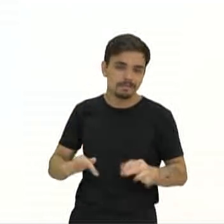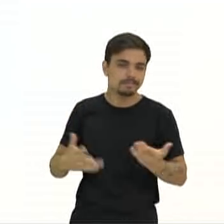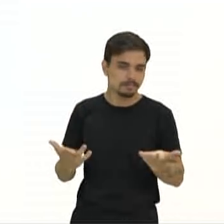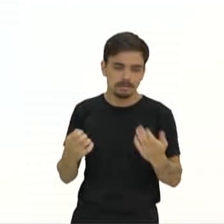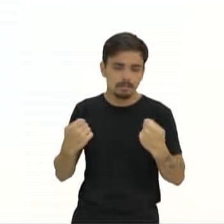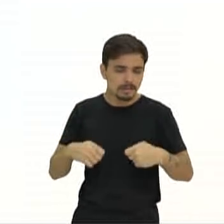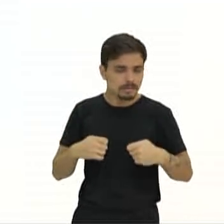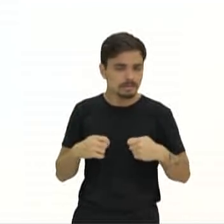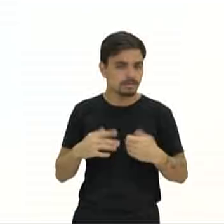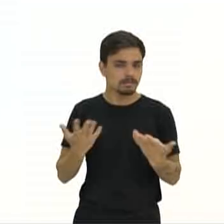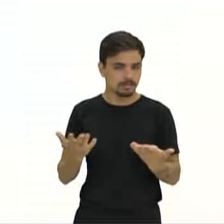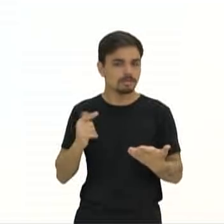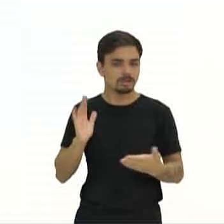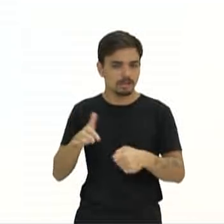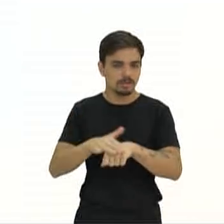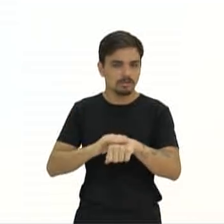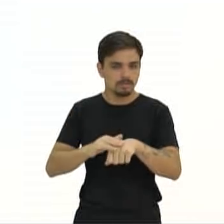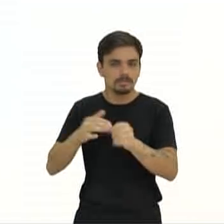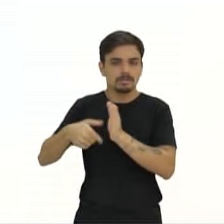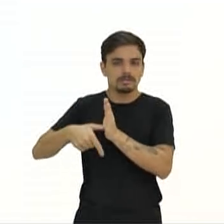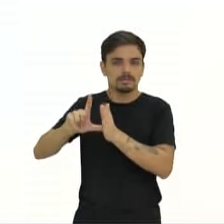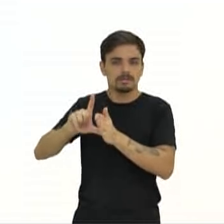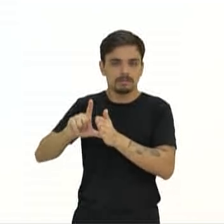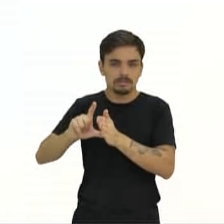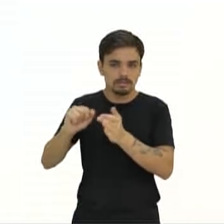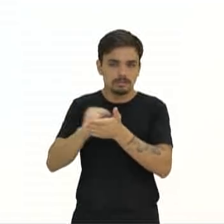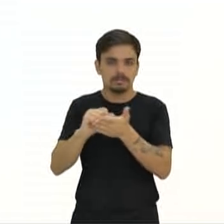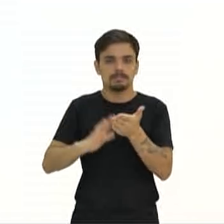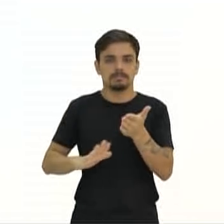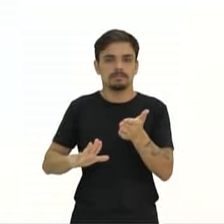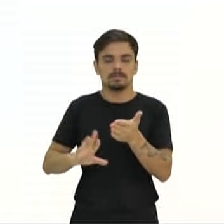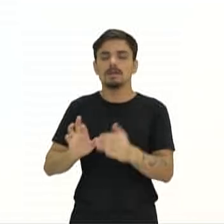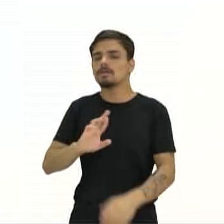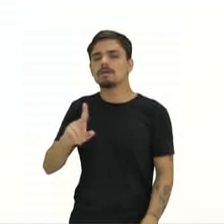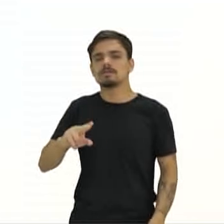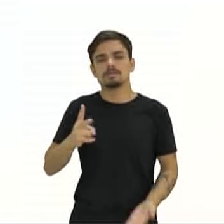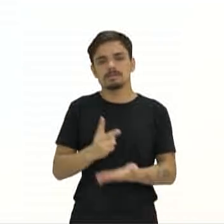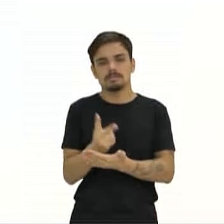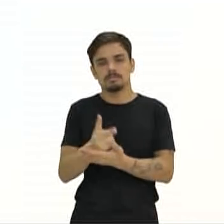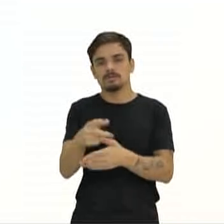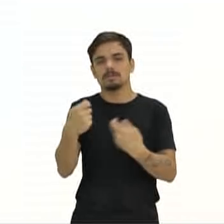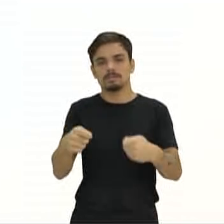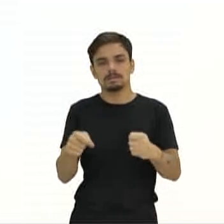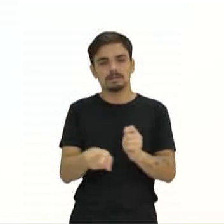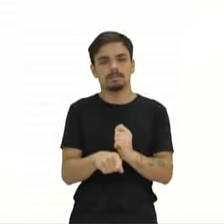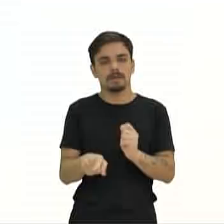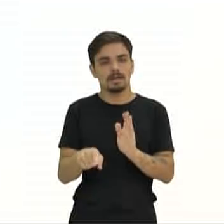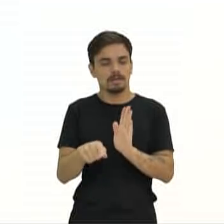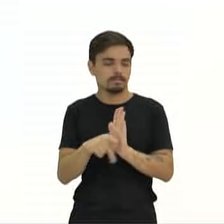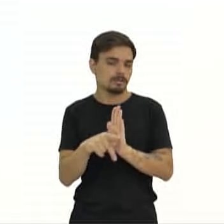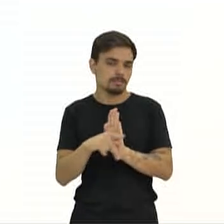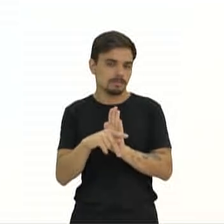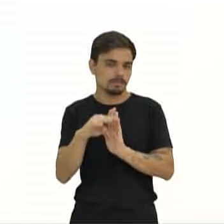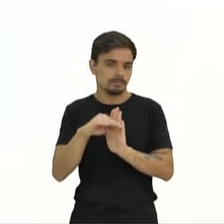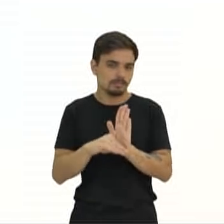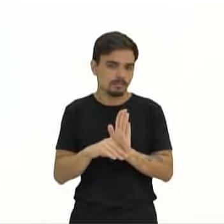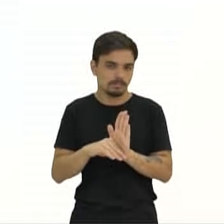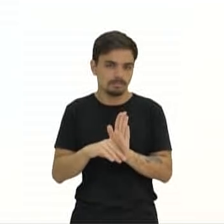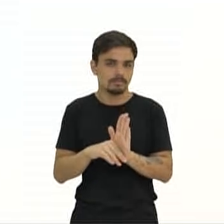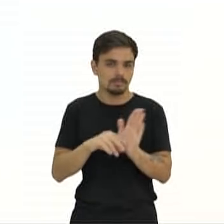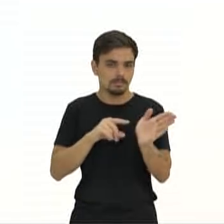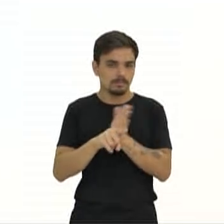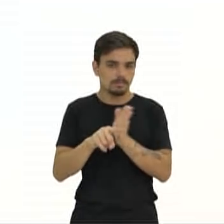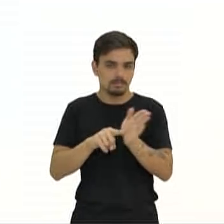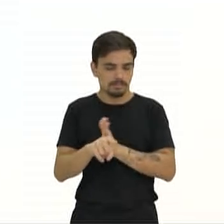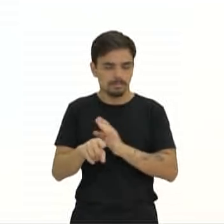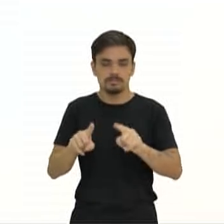tinha conversado um pouquinho antes do exercício. Nem sempre você precisa cumprir todos aqueles